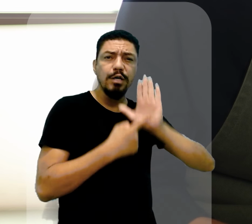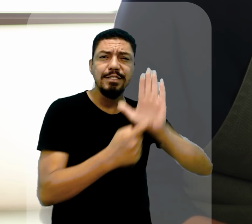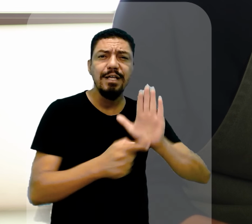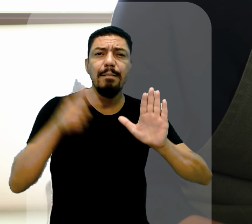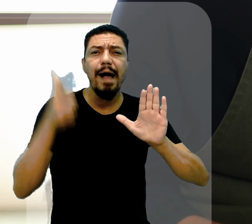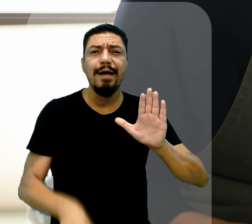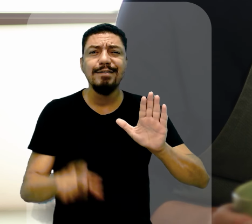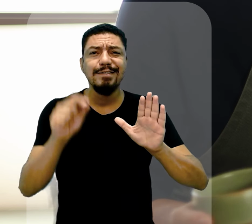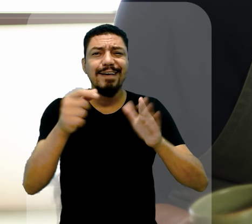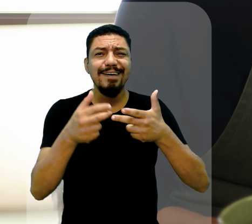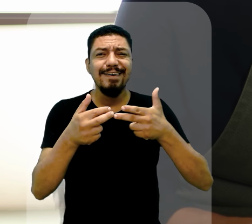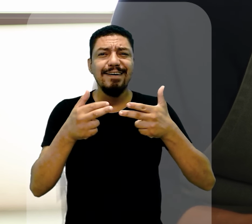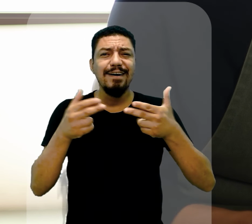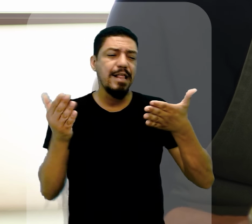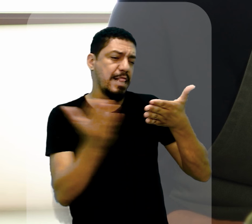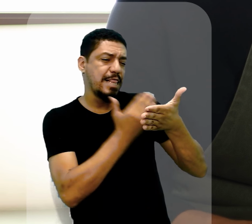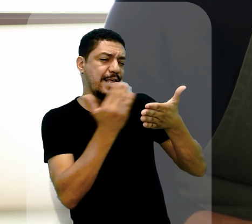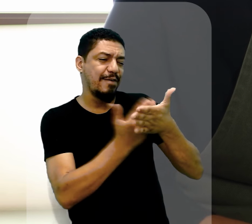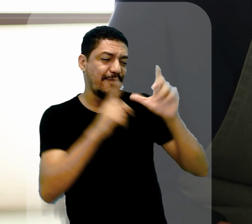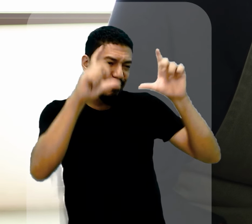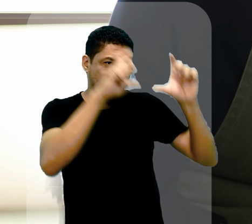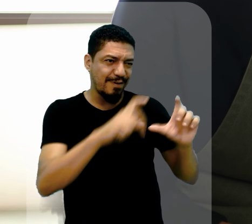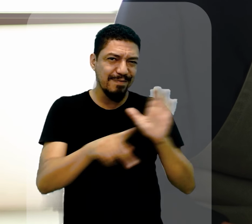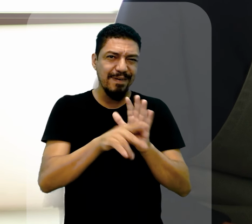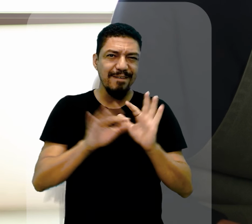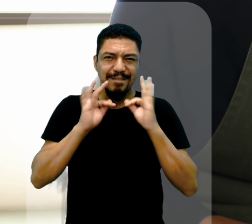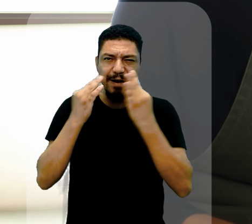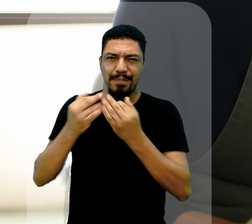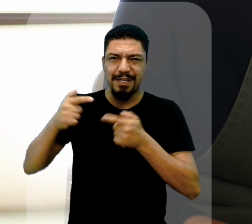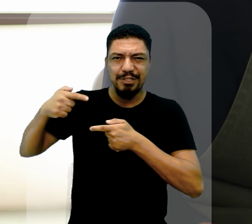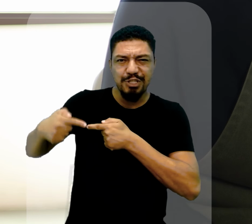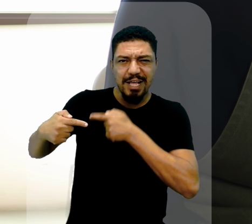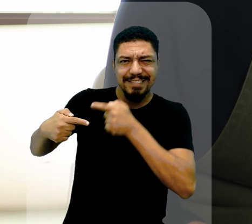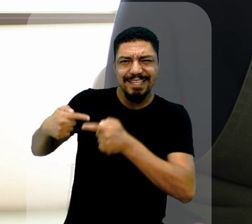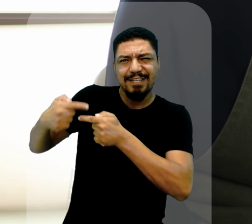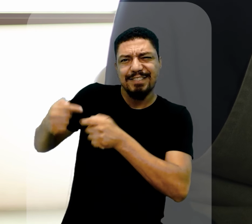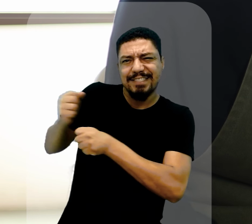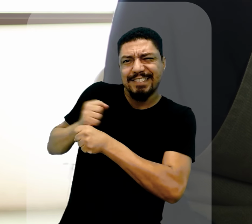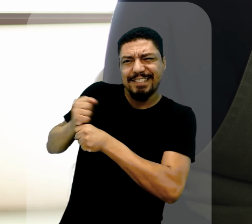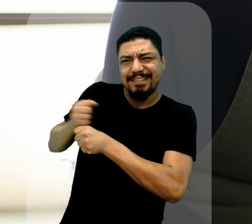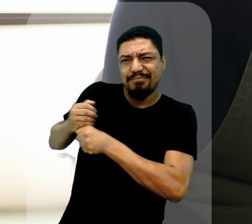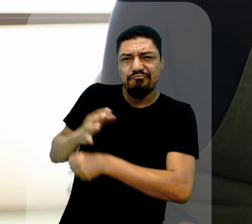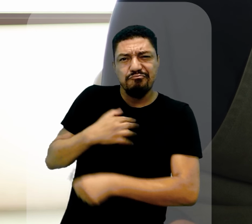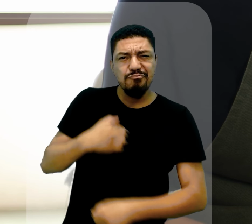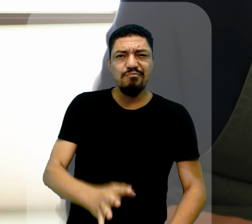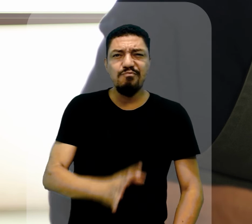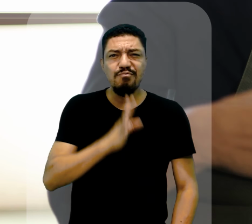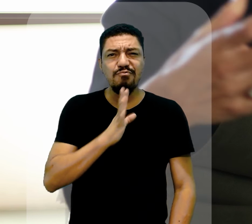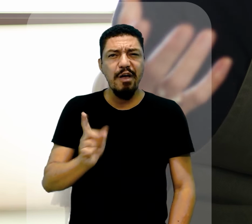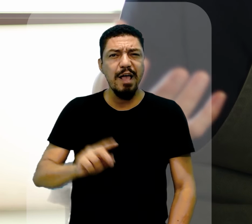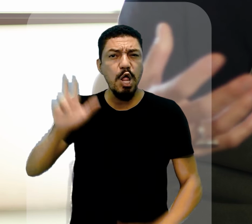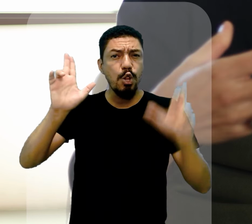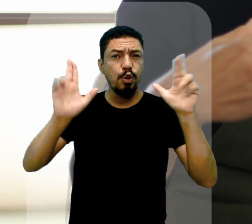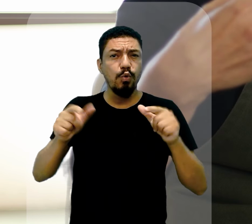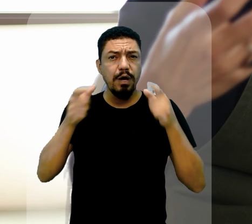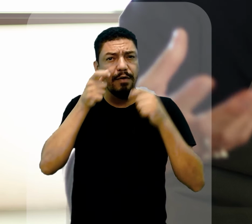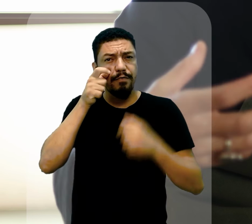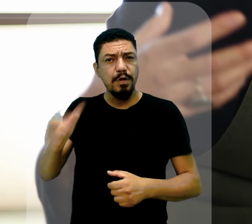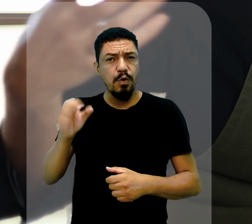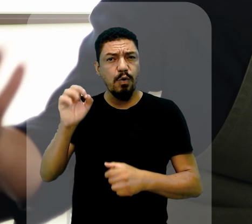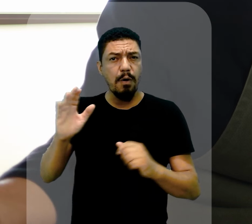né, álbuns de família mostram gerações que a gente não conheceu ou que ficaram